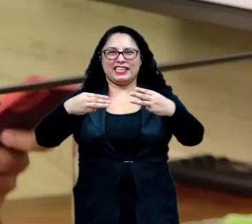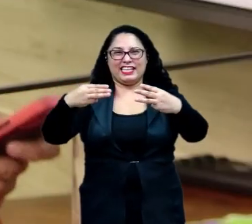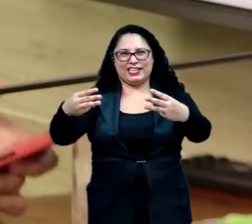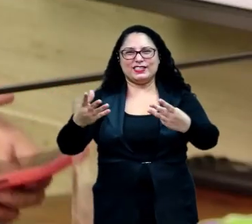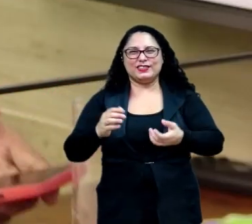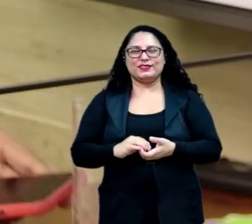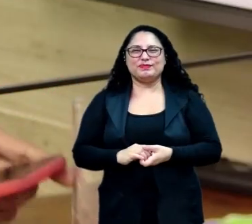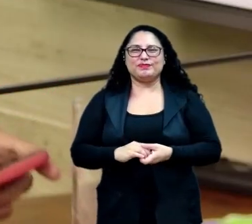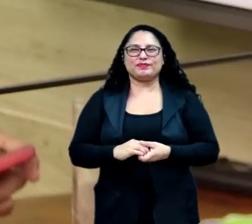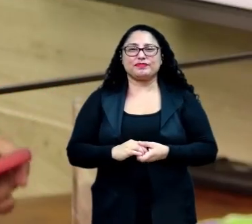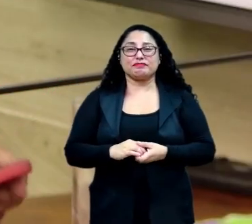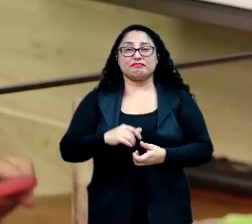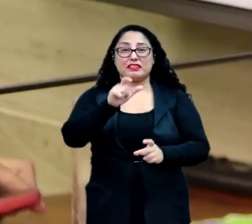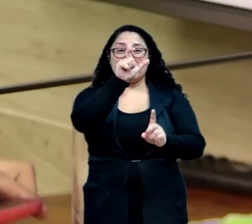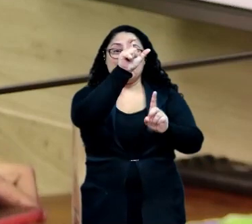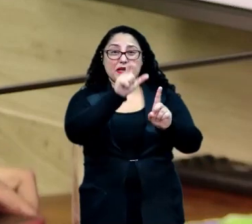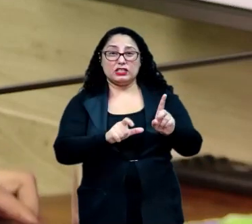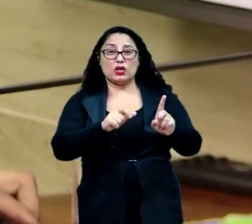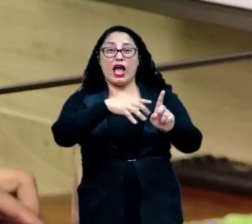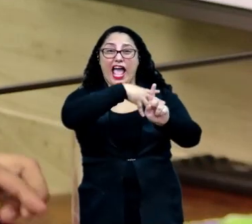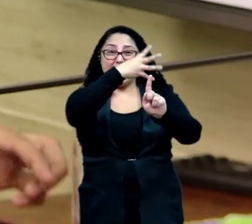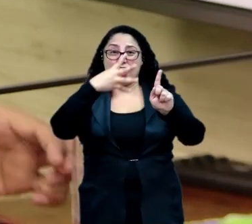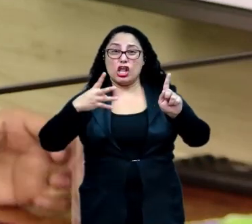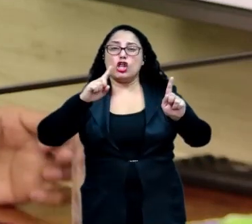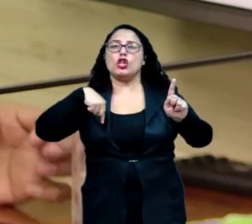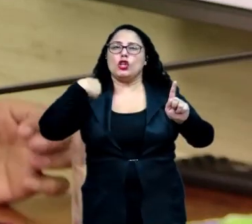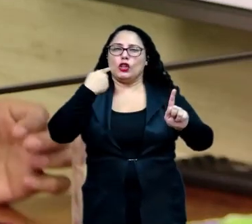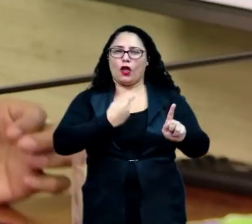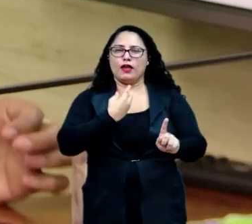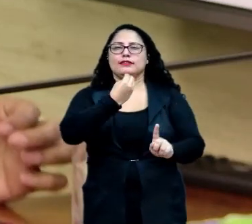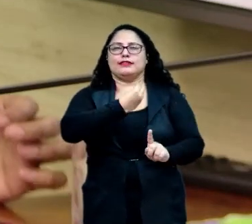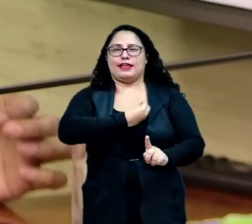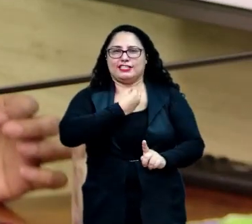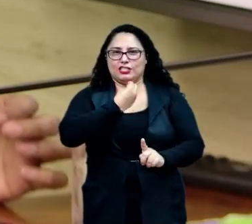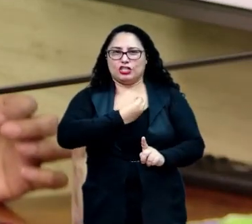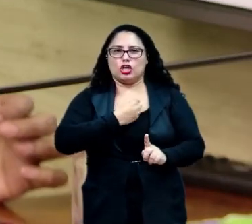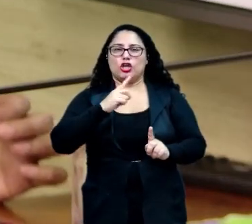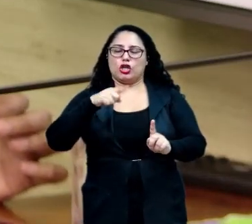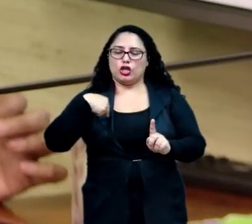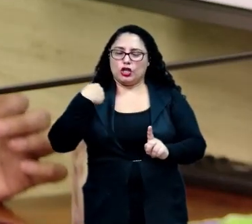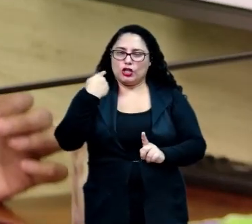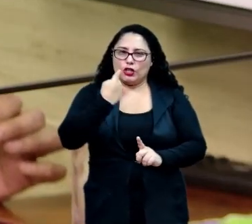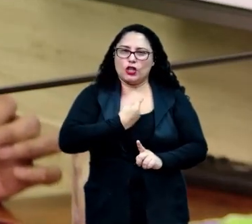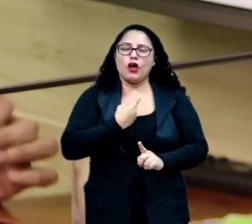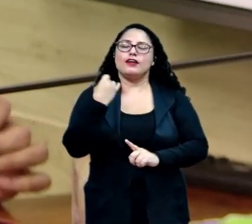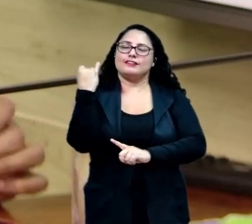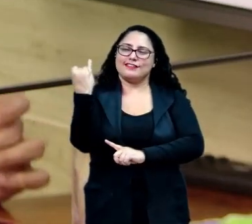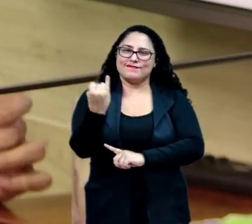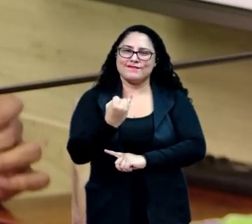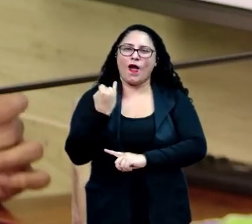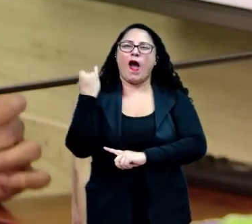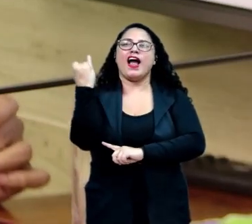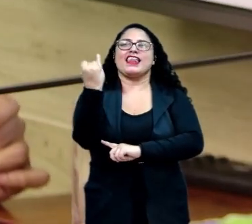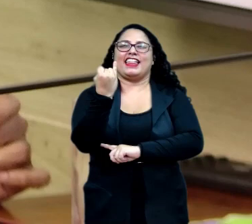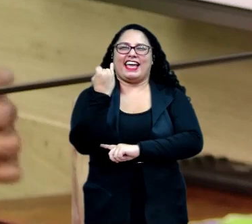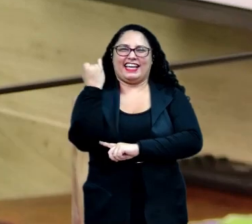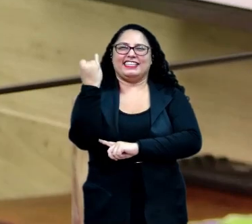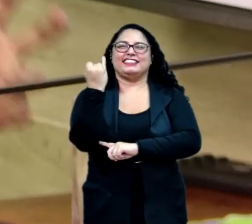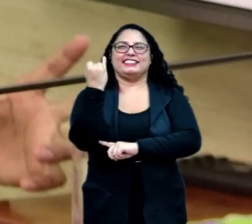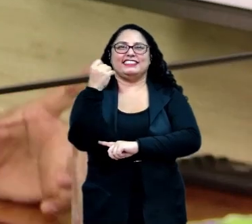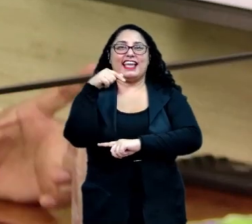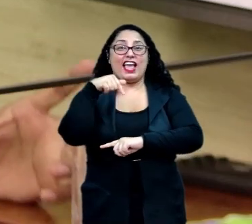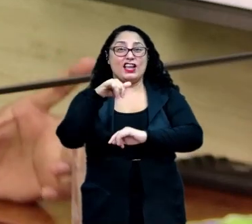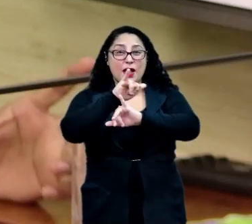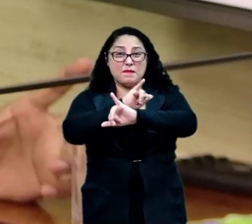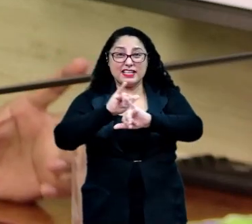que pessoas LGBTs, nós existimos e nós somos importantes. A mensagem